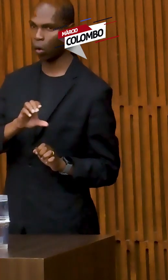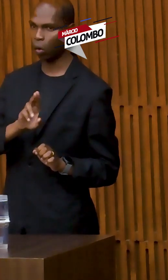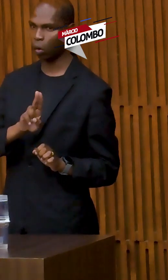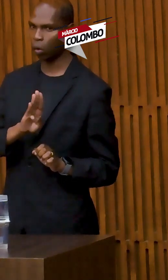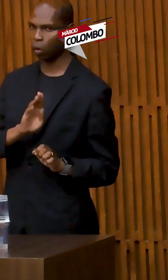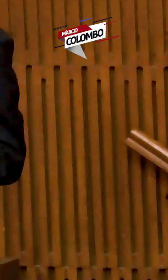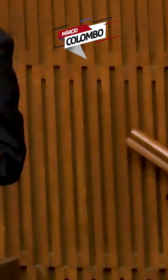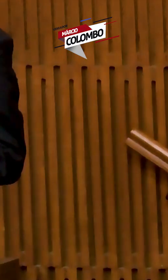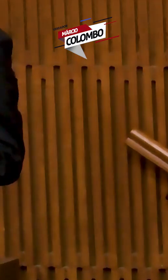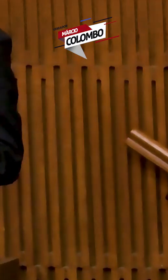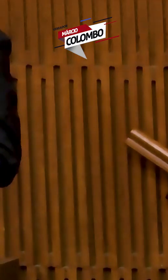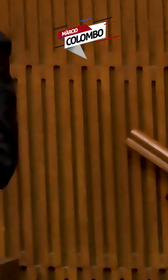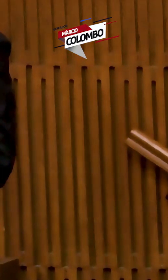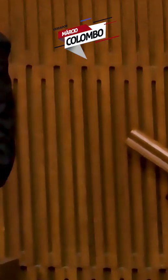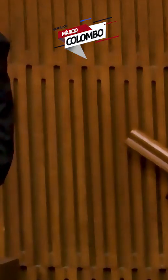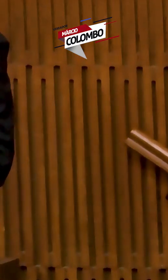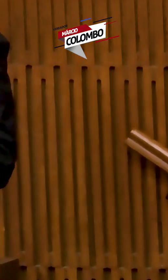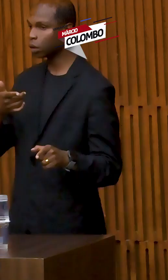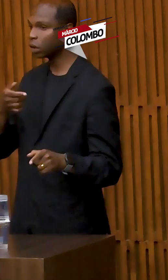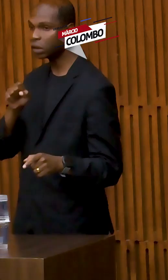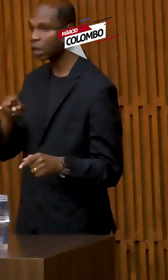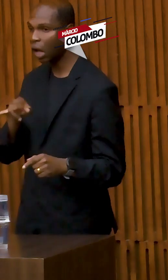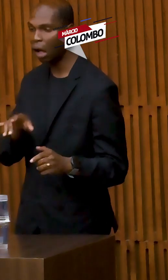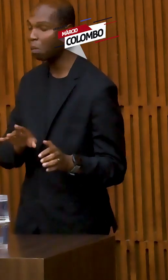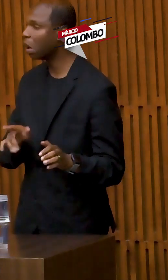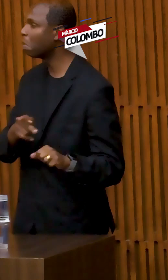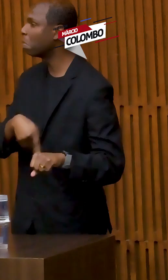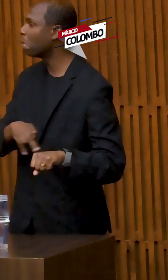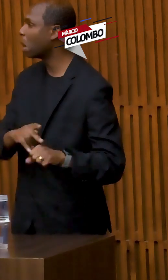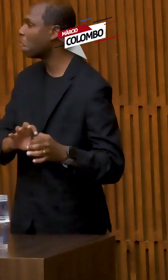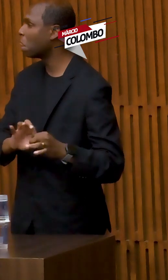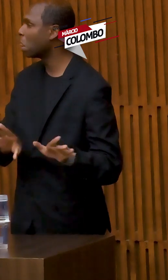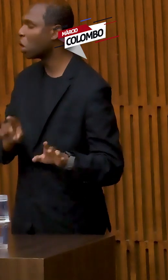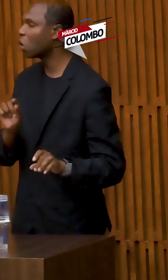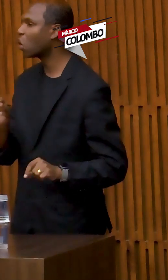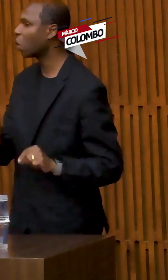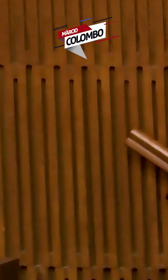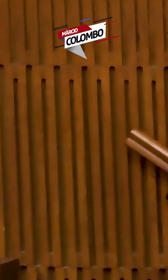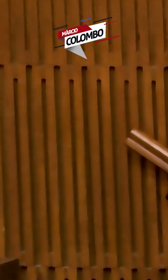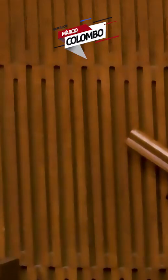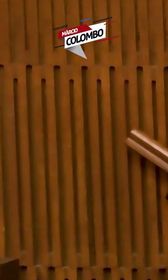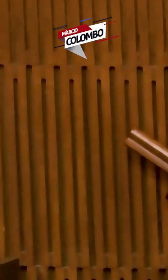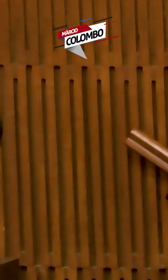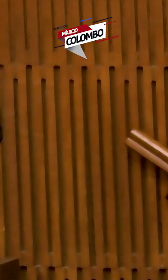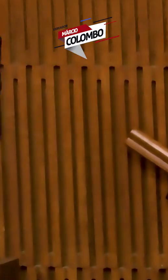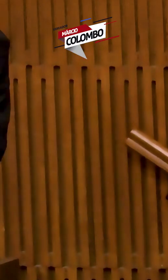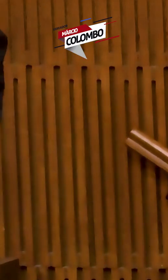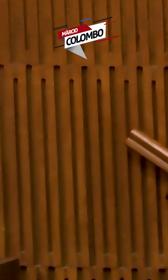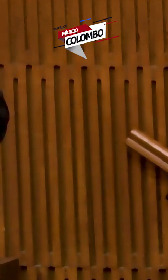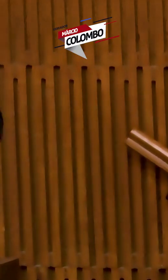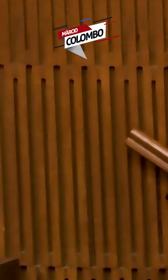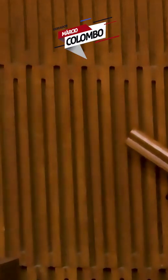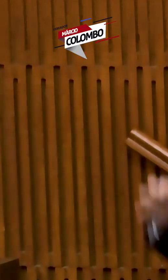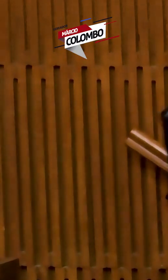senhor pessoalista, quem é que tem liberdade nesses países? Que liberdade é essa que só a esquerda defende a liberdade? Que liberdade que tem esses países